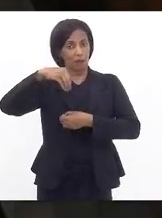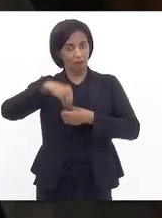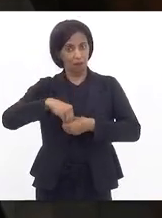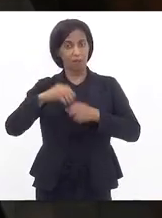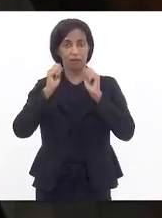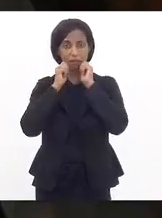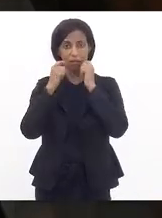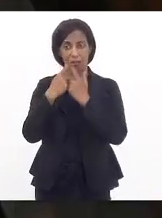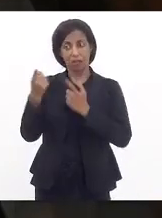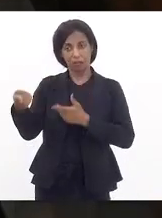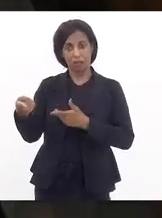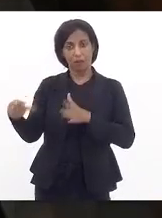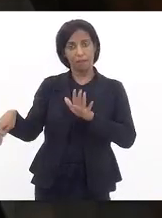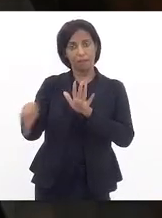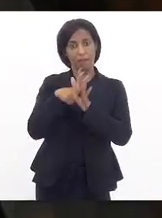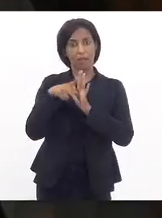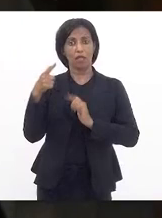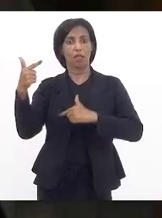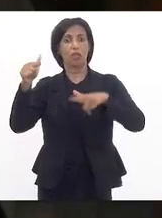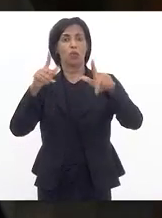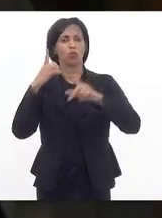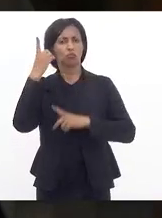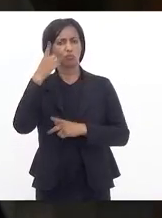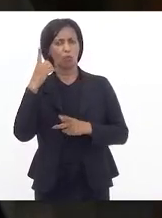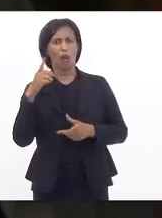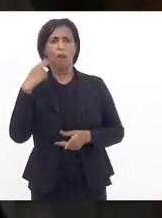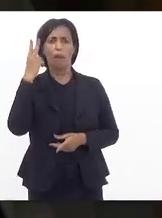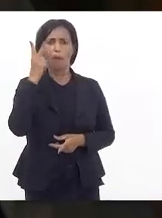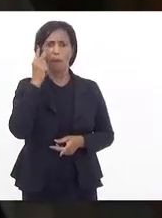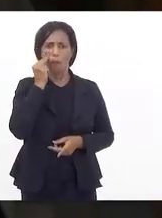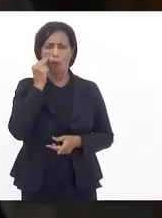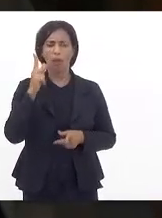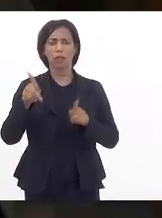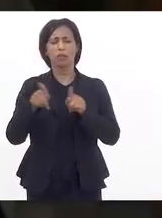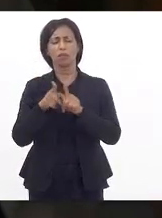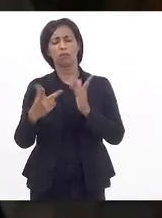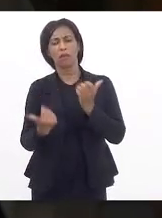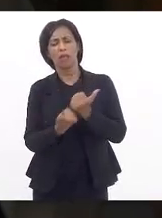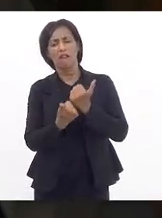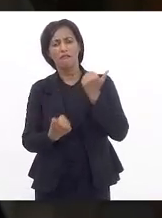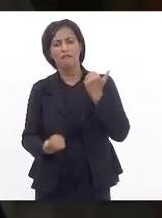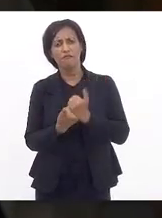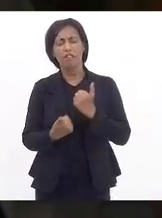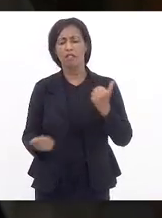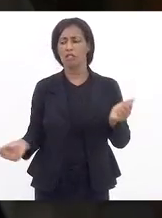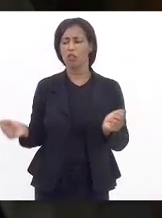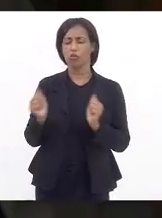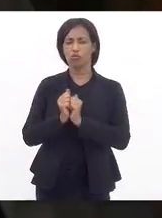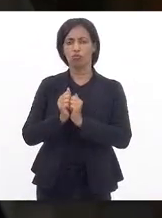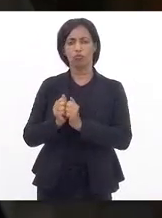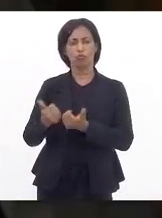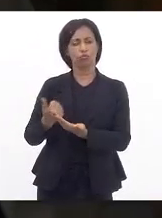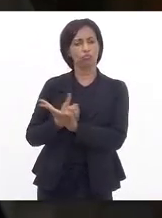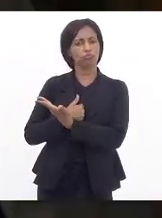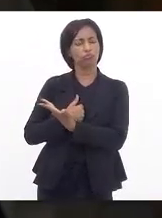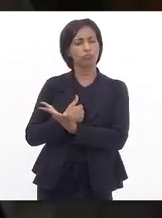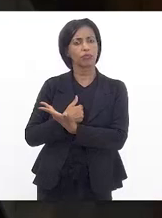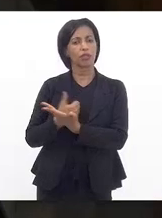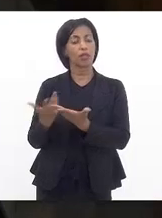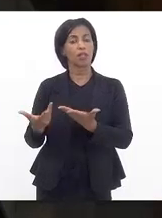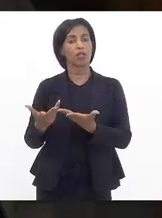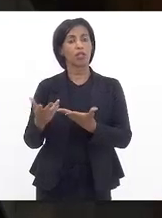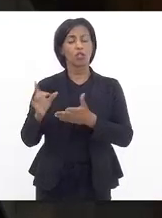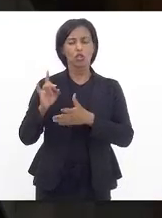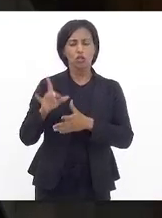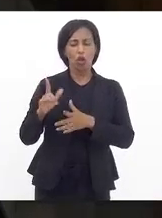e que vossa excelência interna entre outros deputados Deputado que a mãe que o Francisco é a vice-presidente ao meu lado essa frente parlamentar